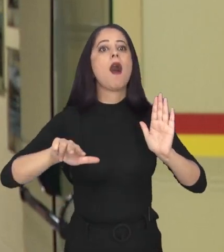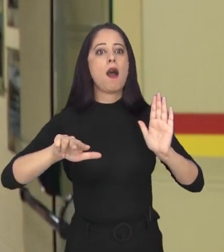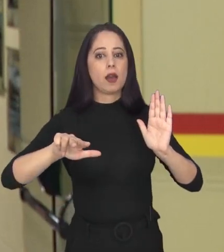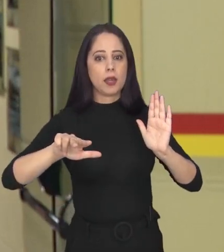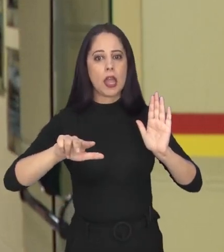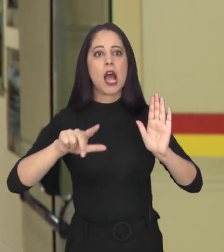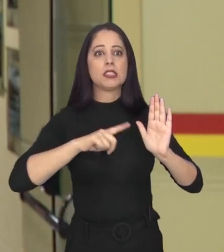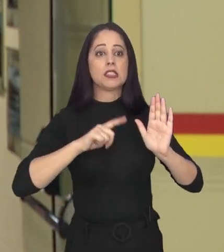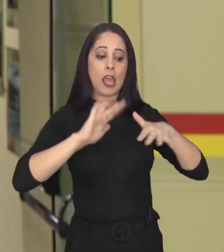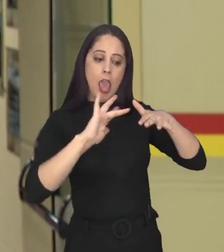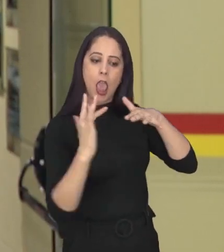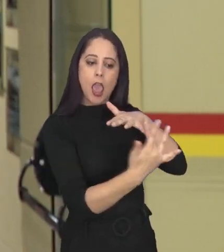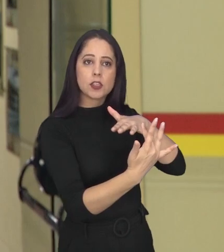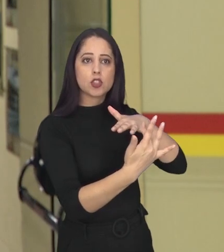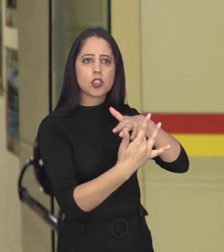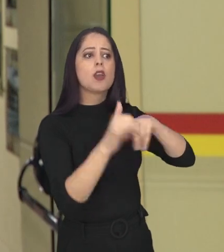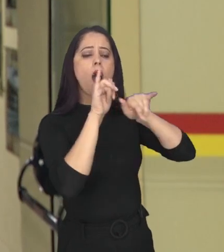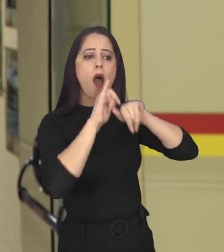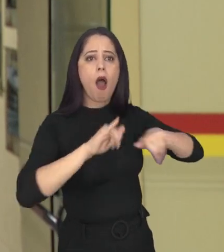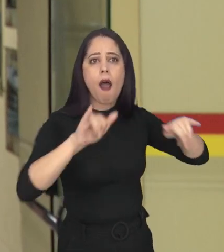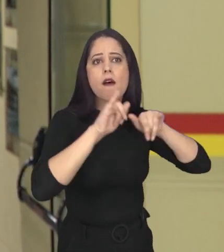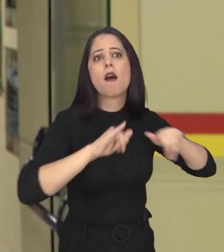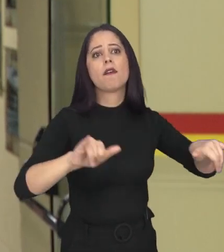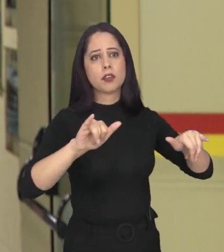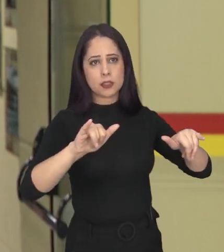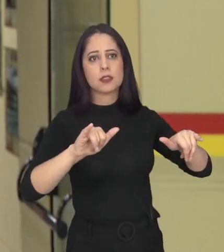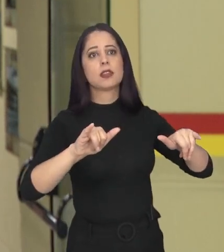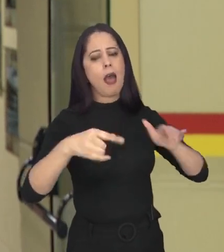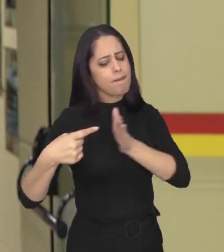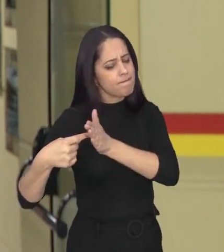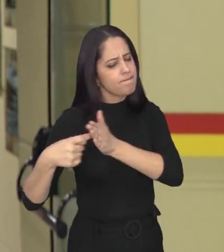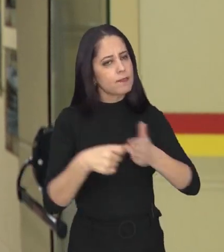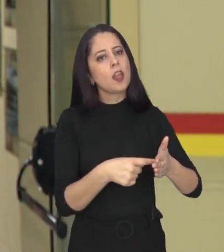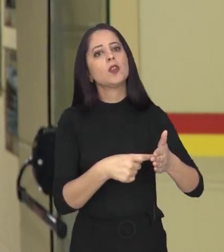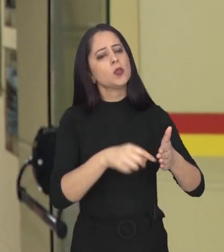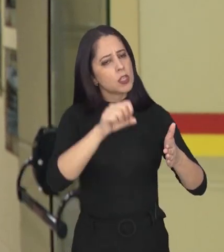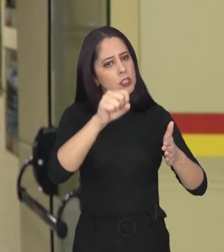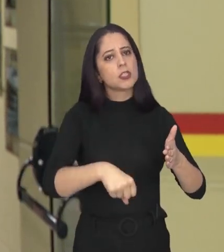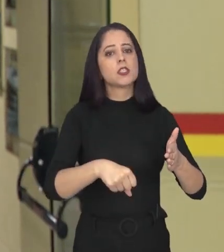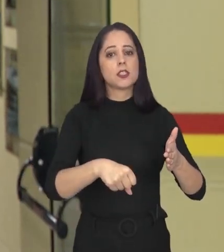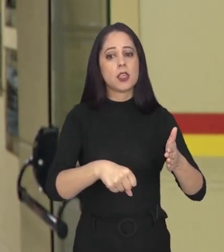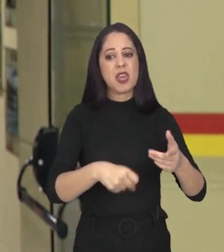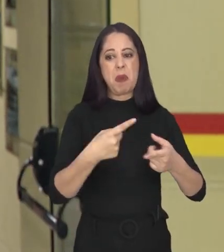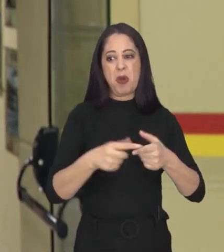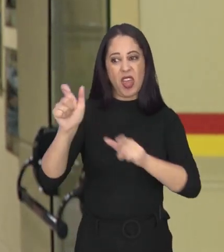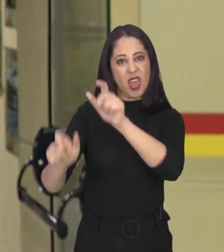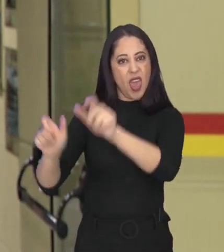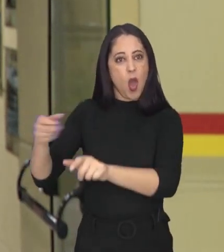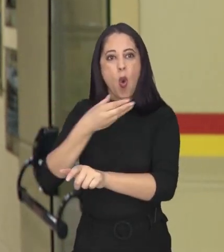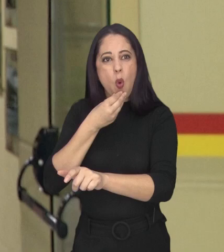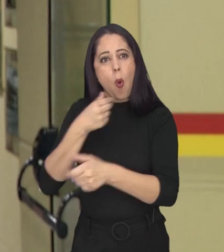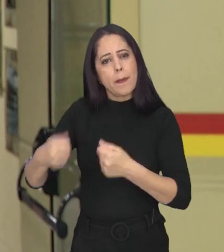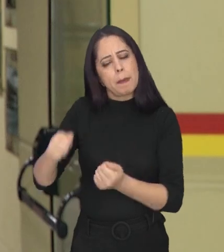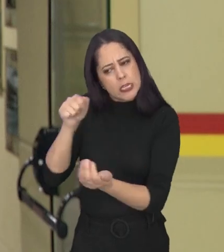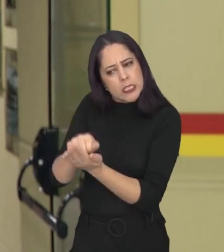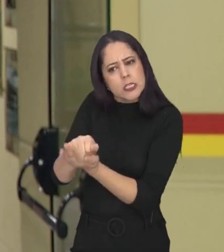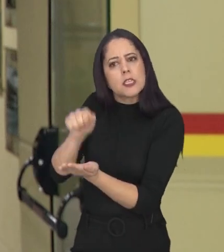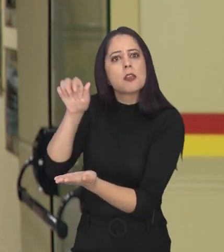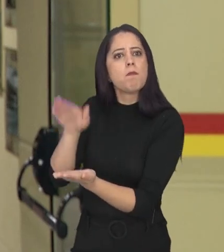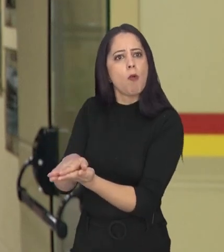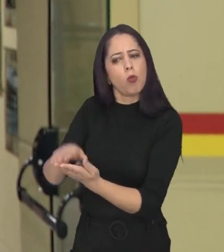pessoas saberem e para se proteger, para proteger a mulher e a denunciar. A mulher tem que perder o medo. Hoje ela